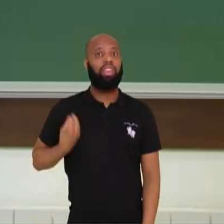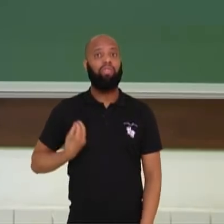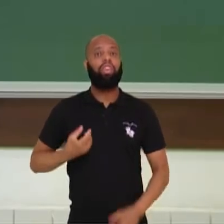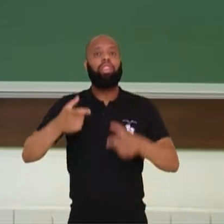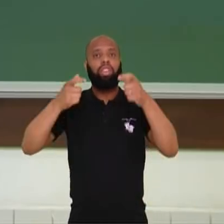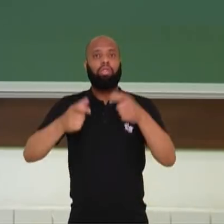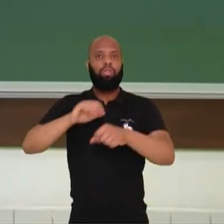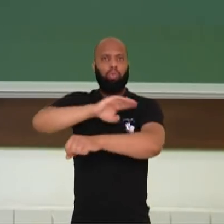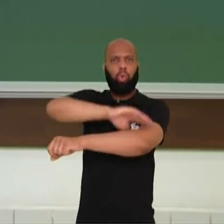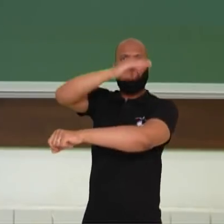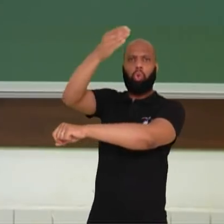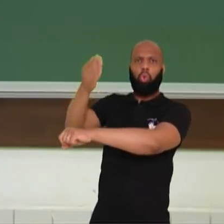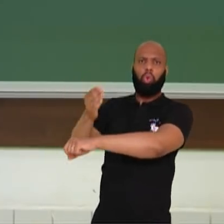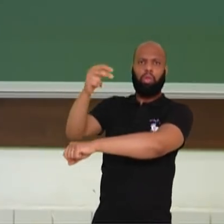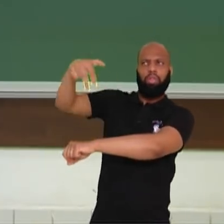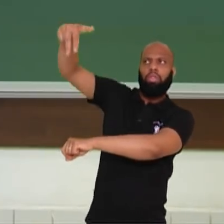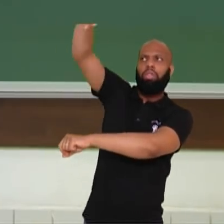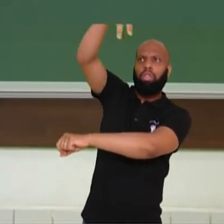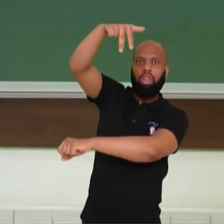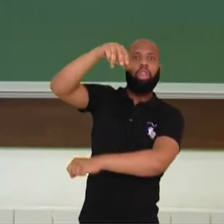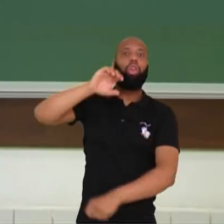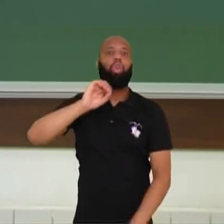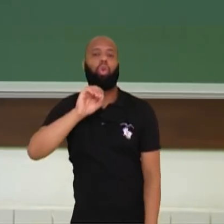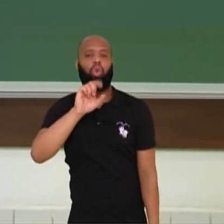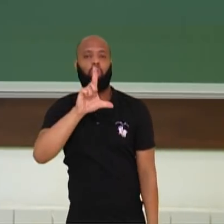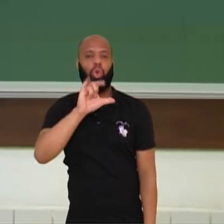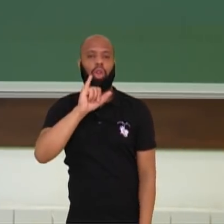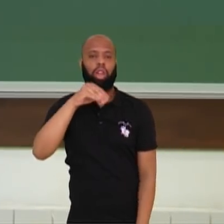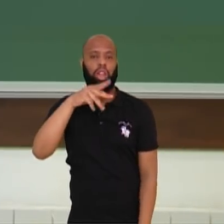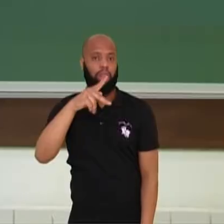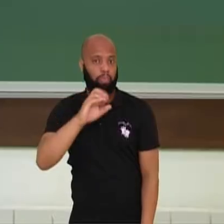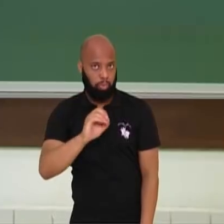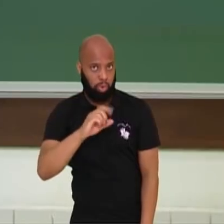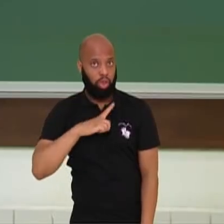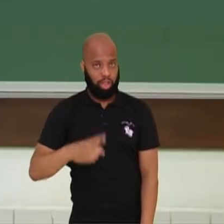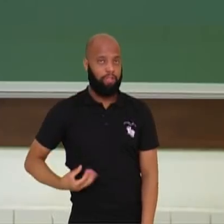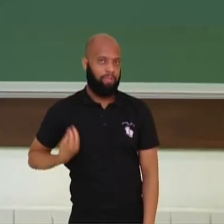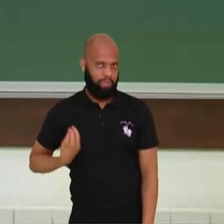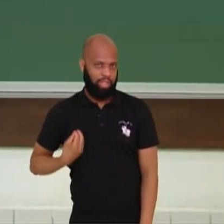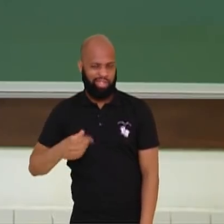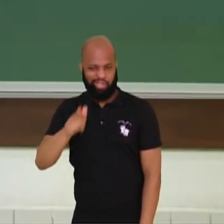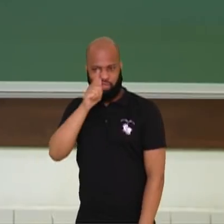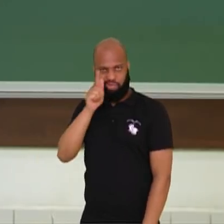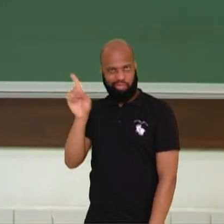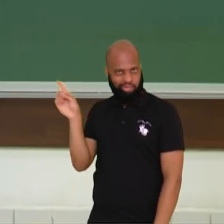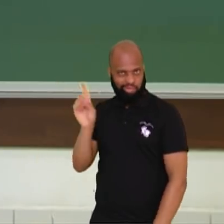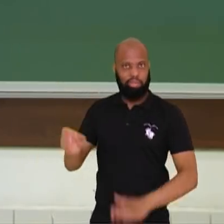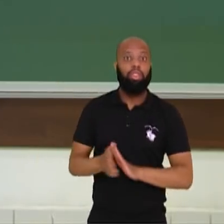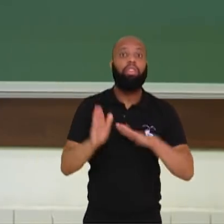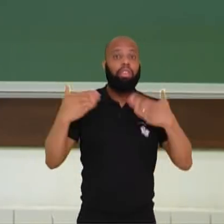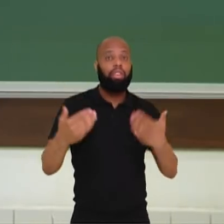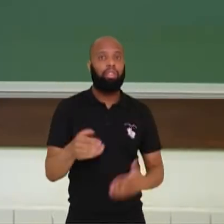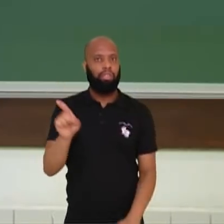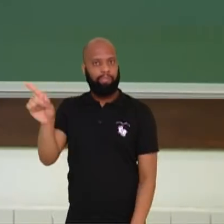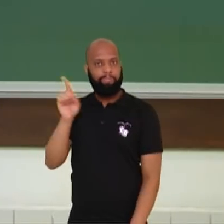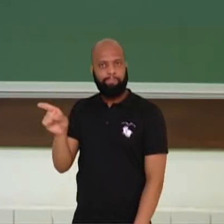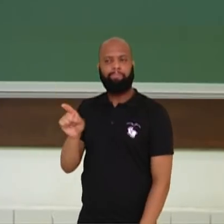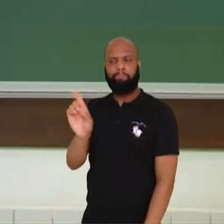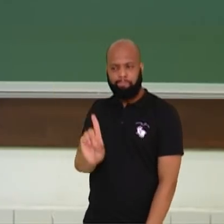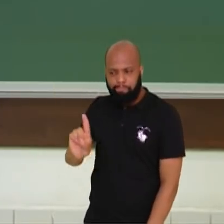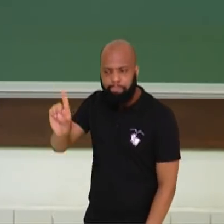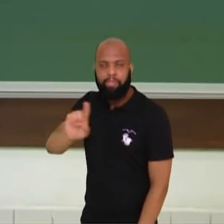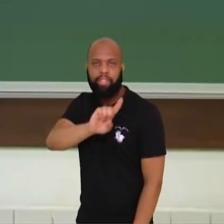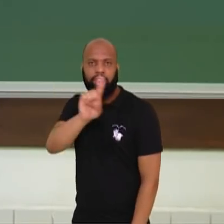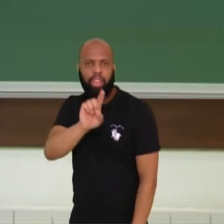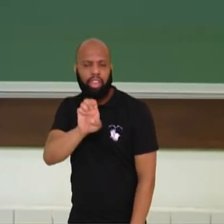o monte mais alto lá da Península Balcânica, onde viviam os gregos. Muito bem, Zeus então lidera esses 12